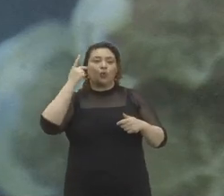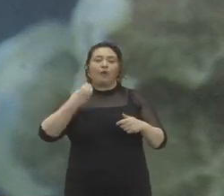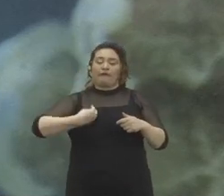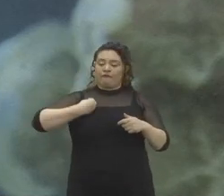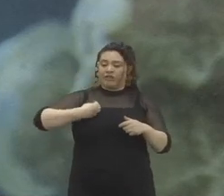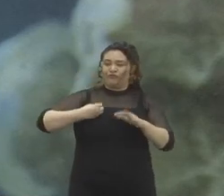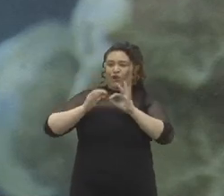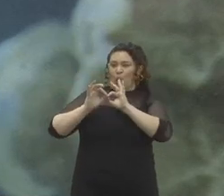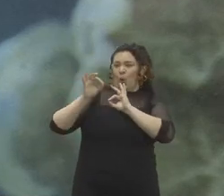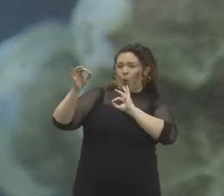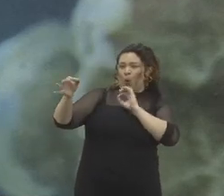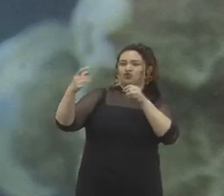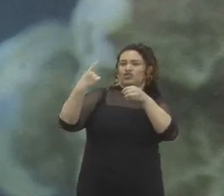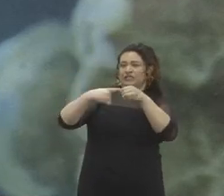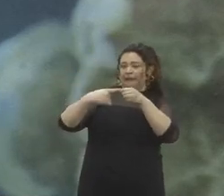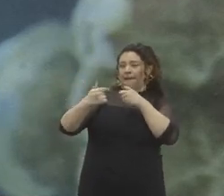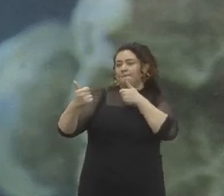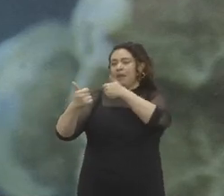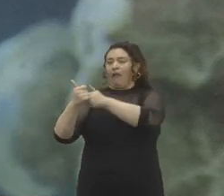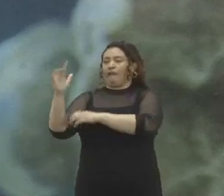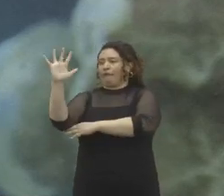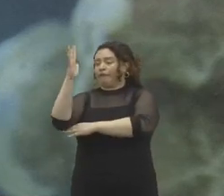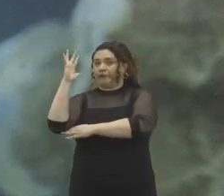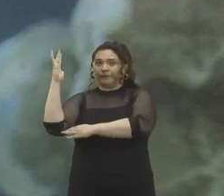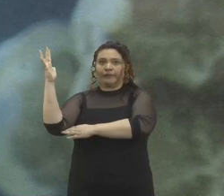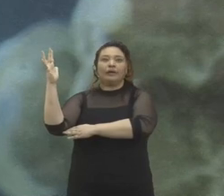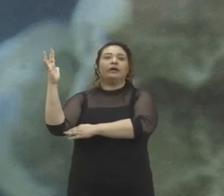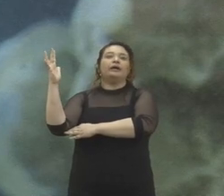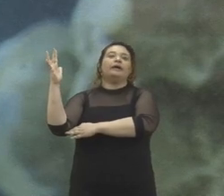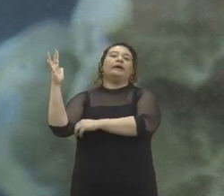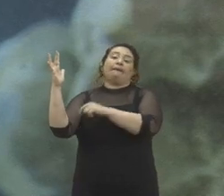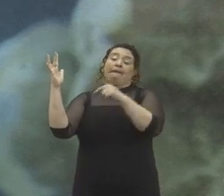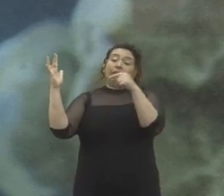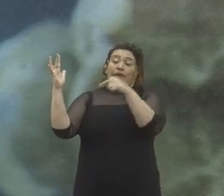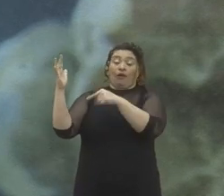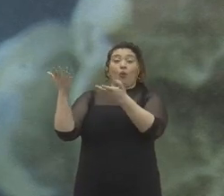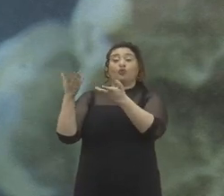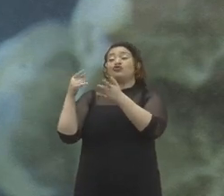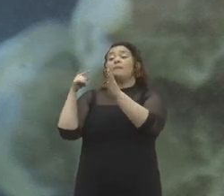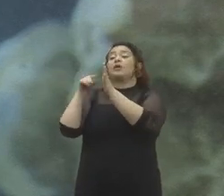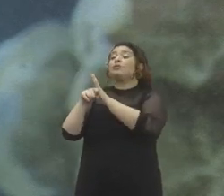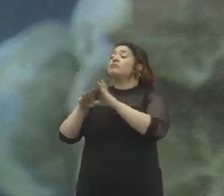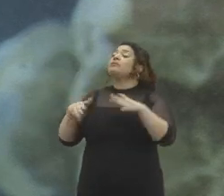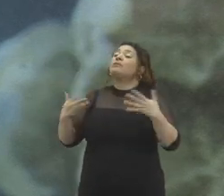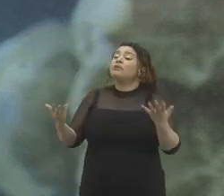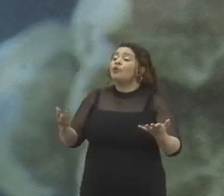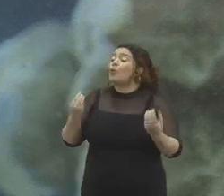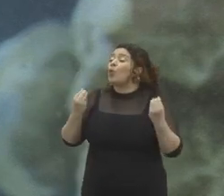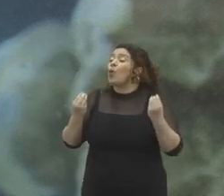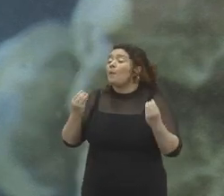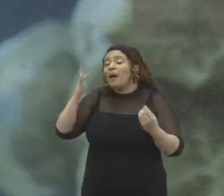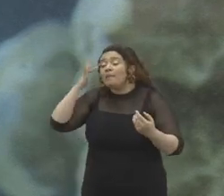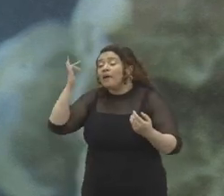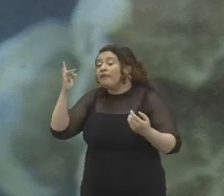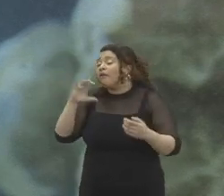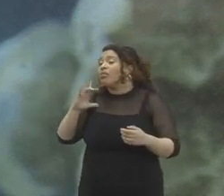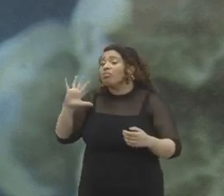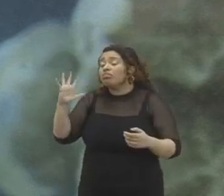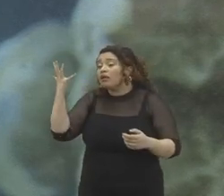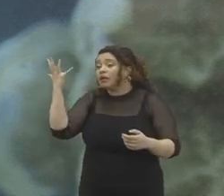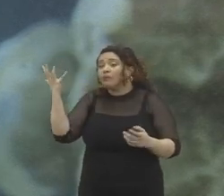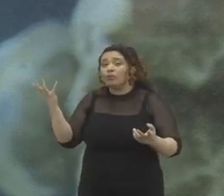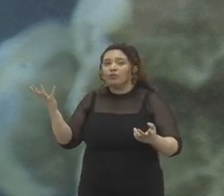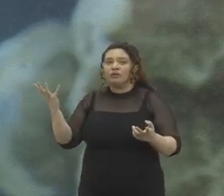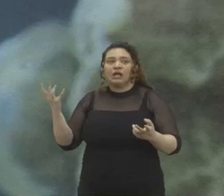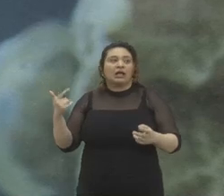concreto e próximo da natureza eh hoje em dia quando você pergunta e aí como é que vai tá amanhã o tempo